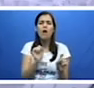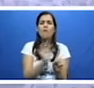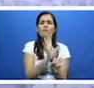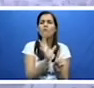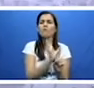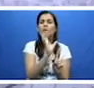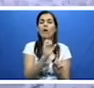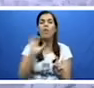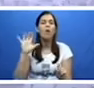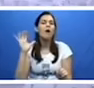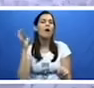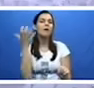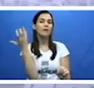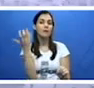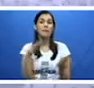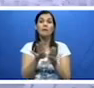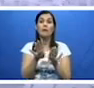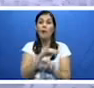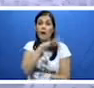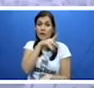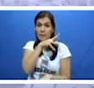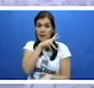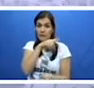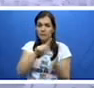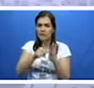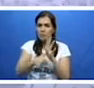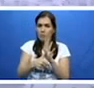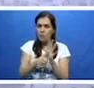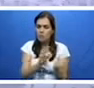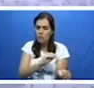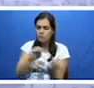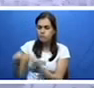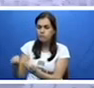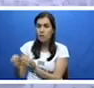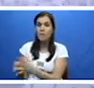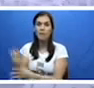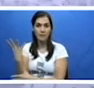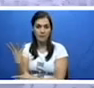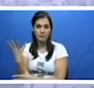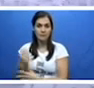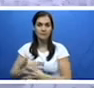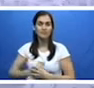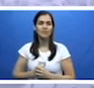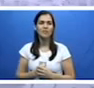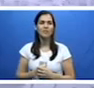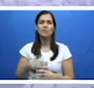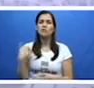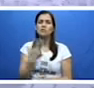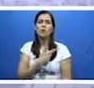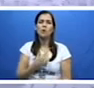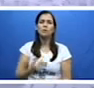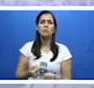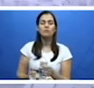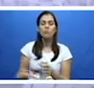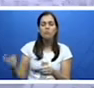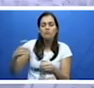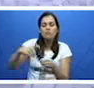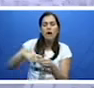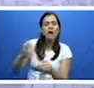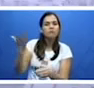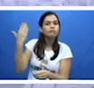para depois fazer uma comparação com a evolução das plantas se nós voltássemos a 300 milhões de anos na terra